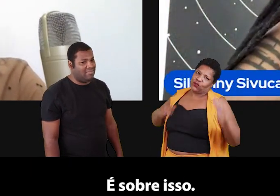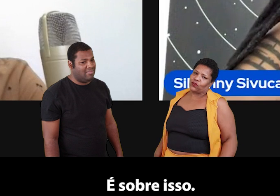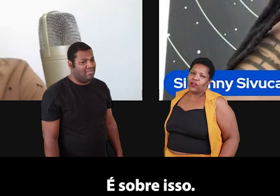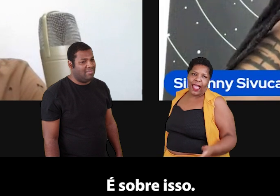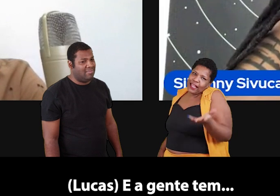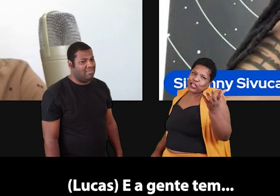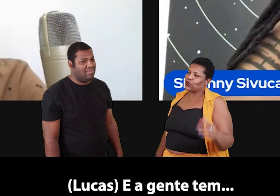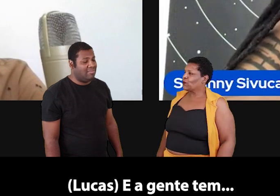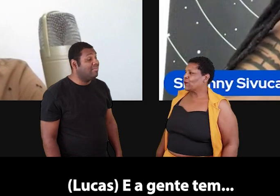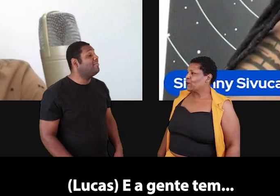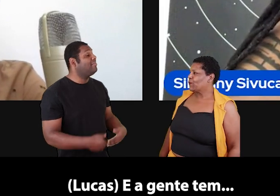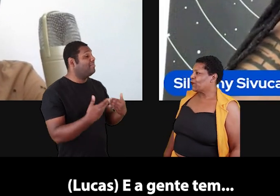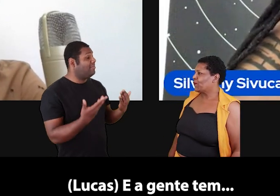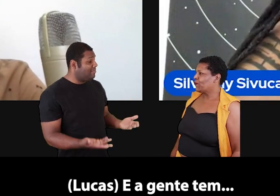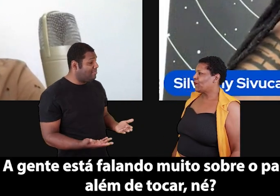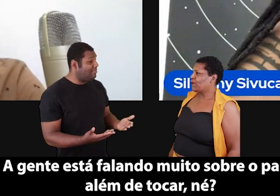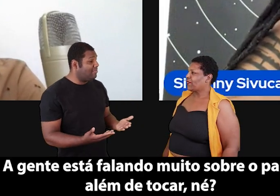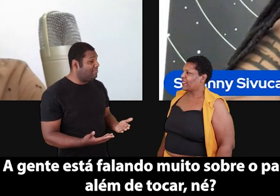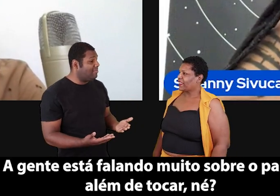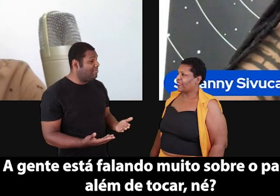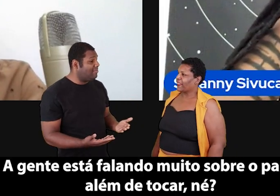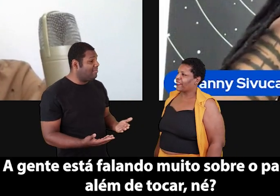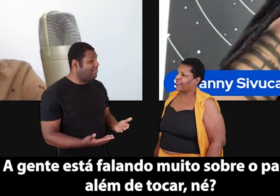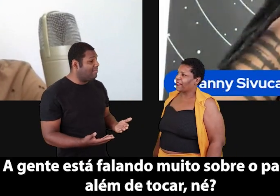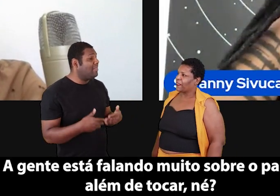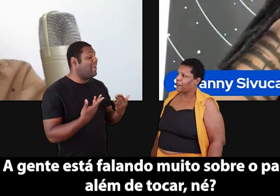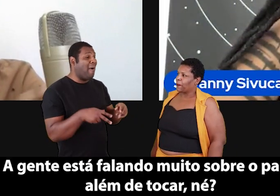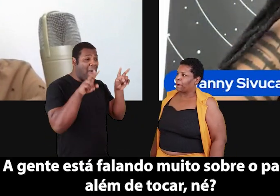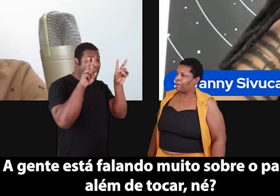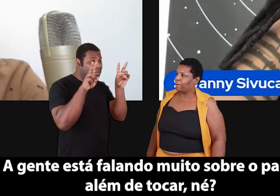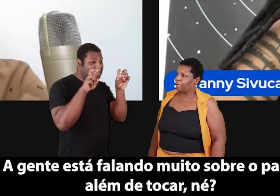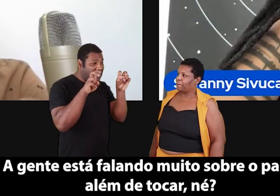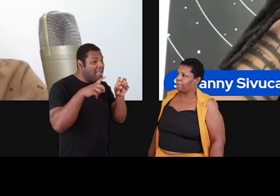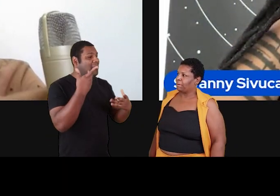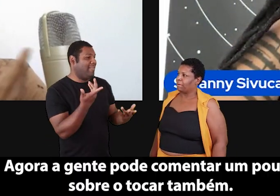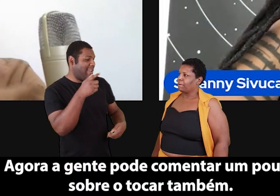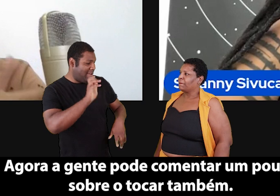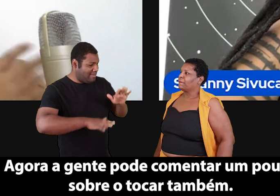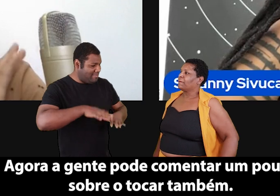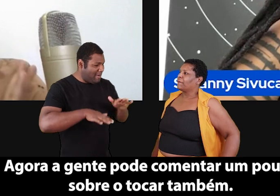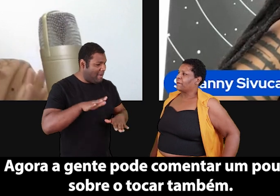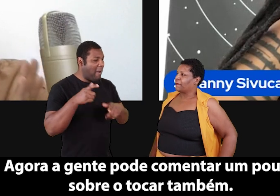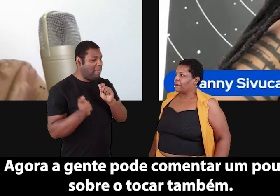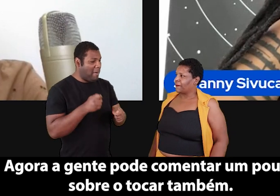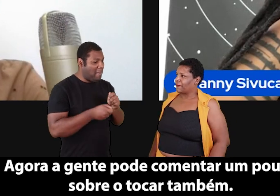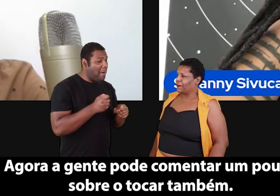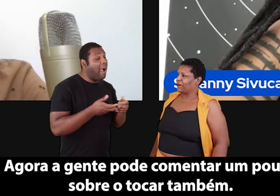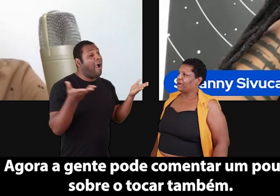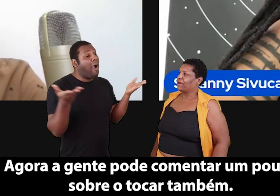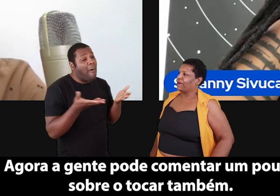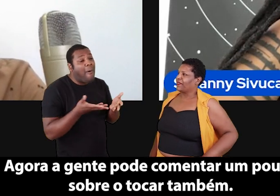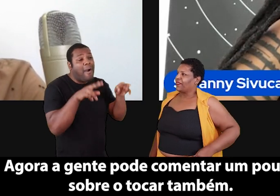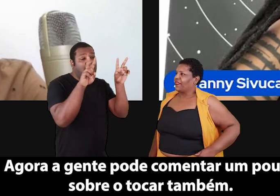isso. E a gente estava falando muito sobre o para além de tocar, né? Agora a gente pode comentar um pouco